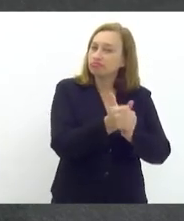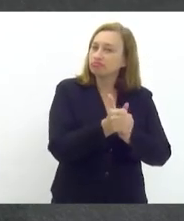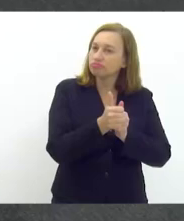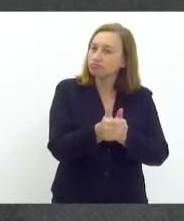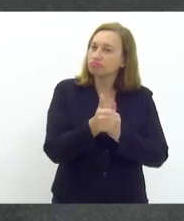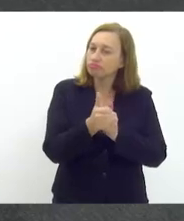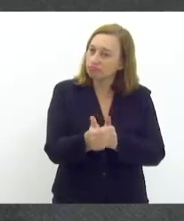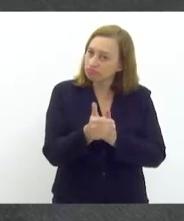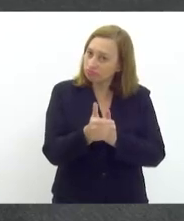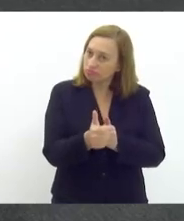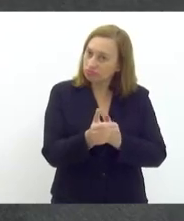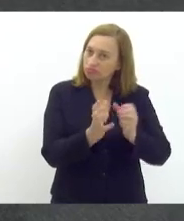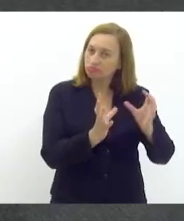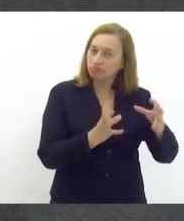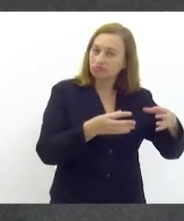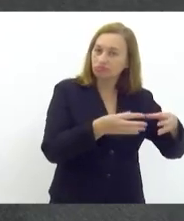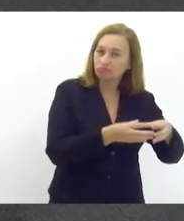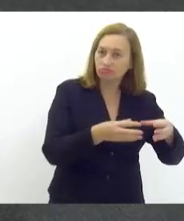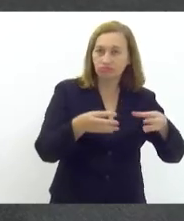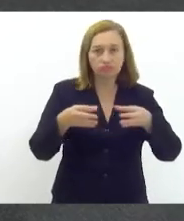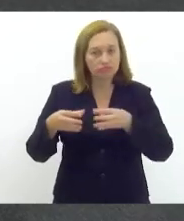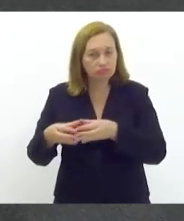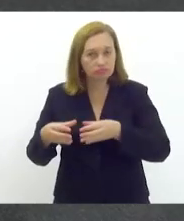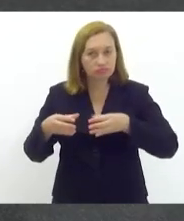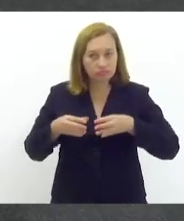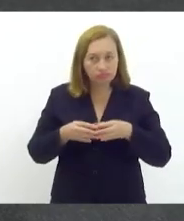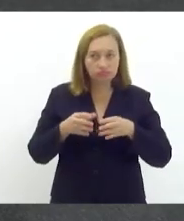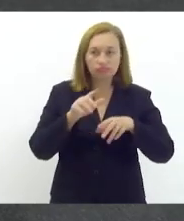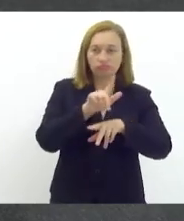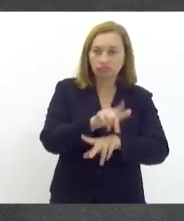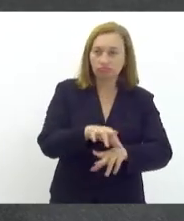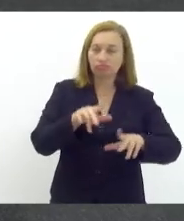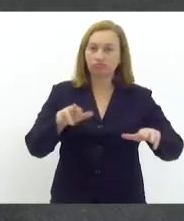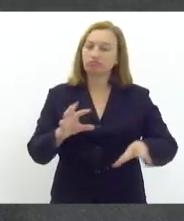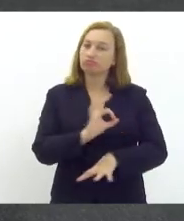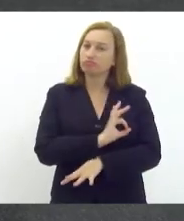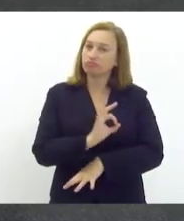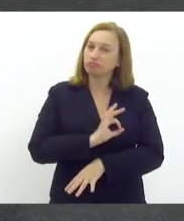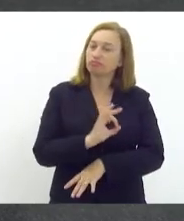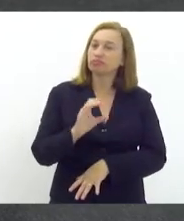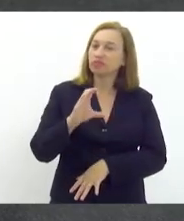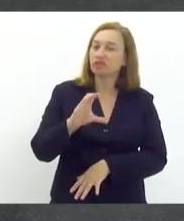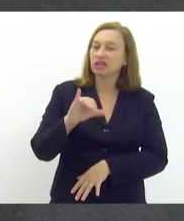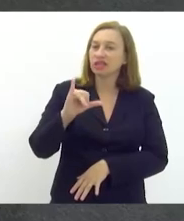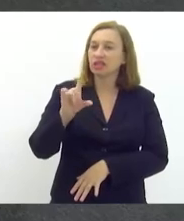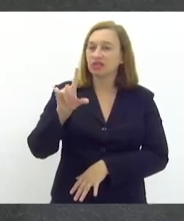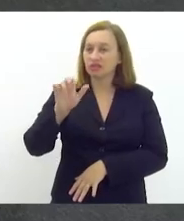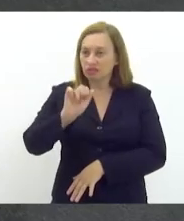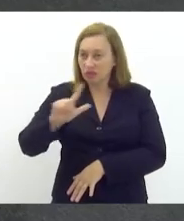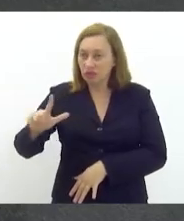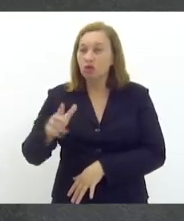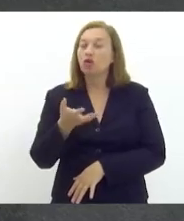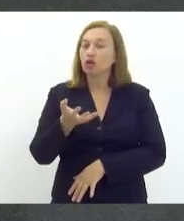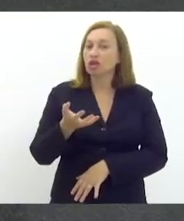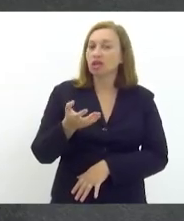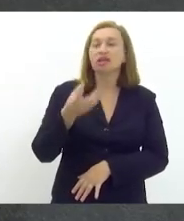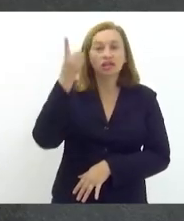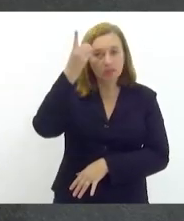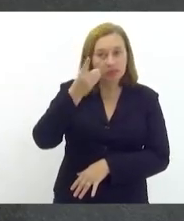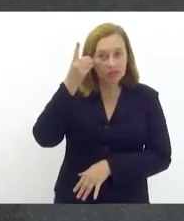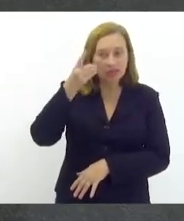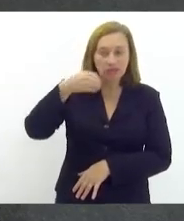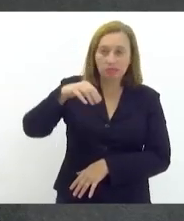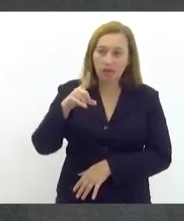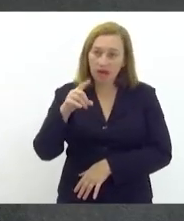de órgãos classistas da Polícia Civil então eu já queria Deputado Márcio Gualberto que vou